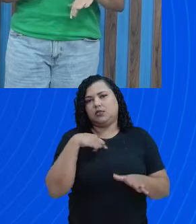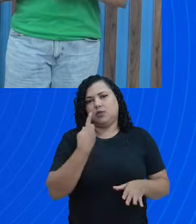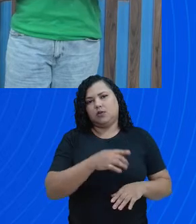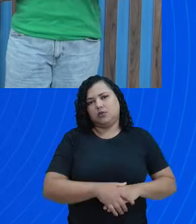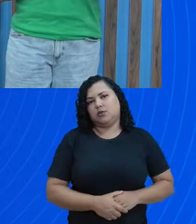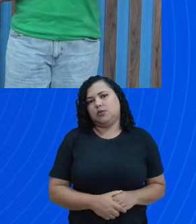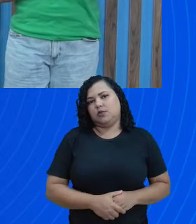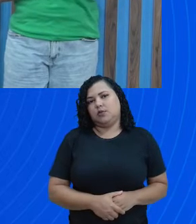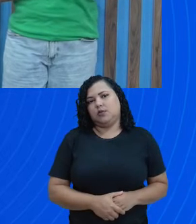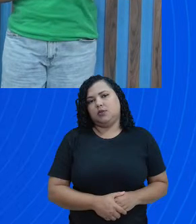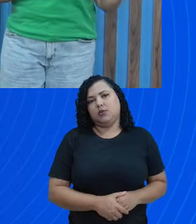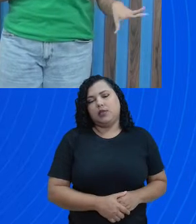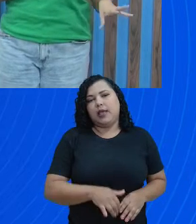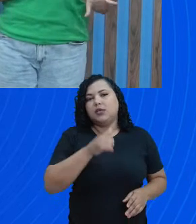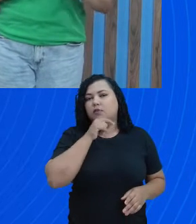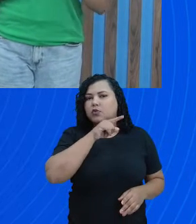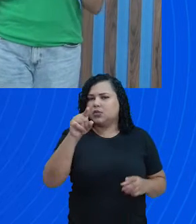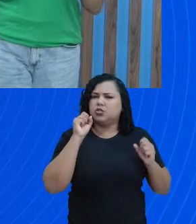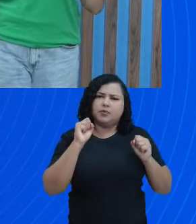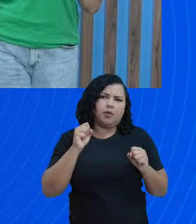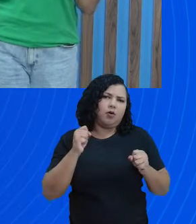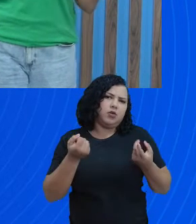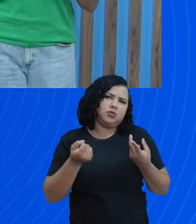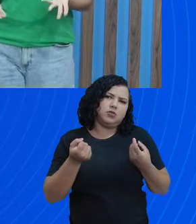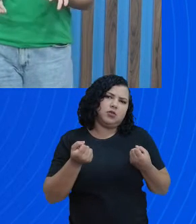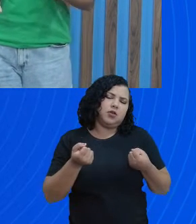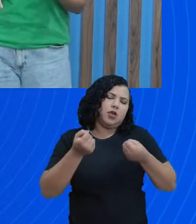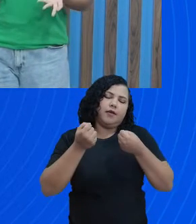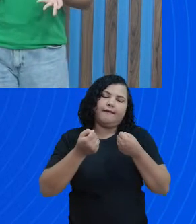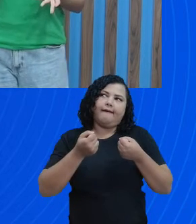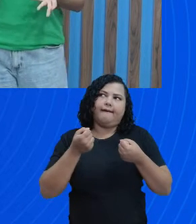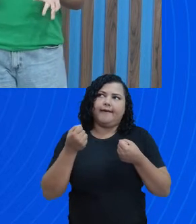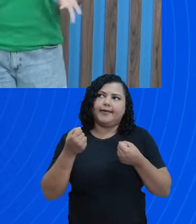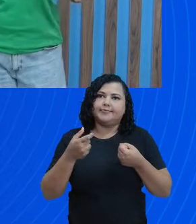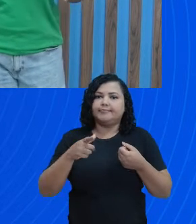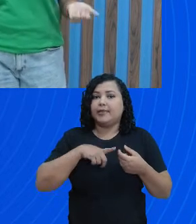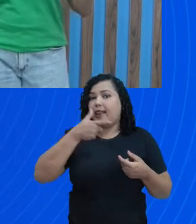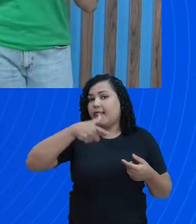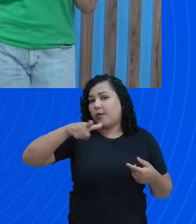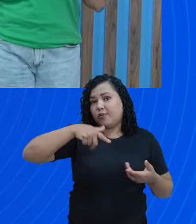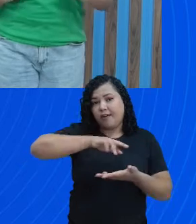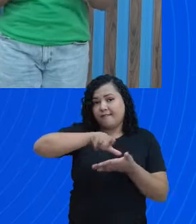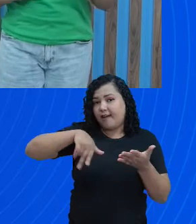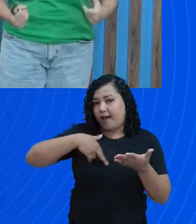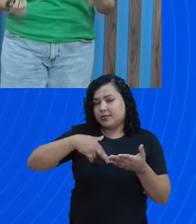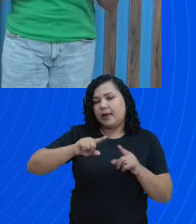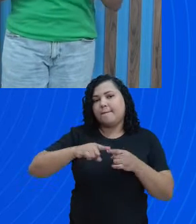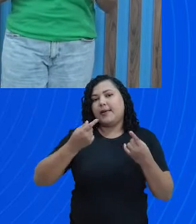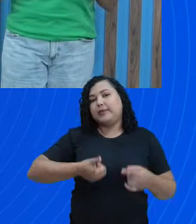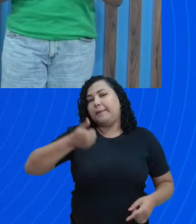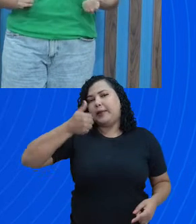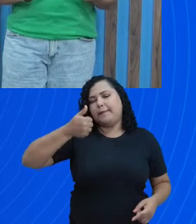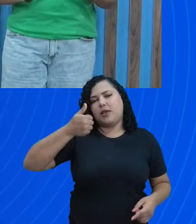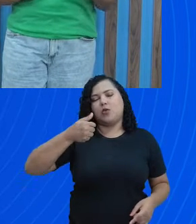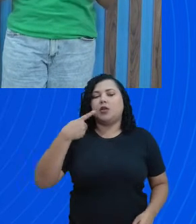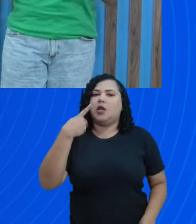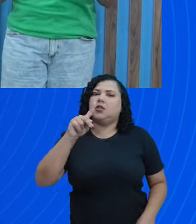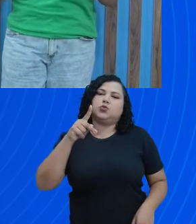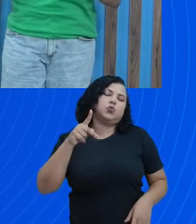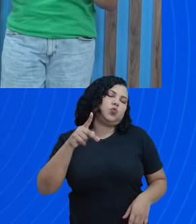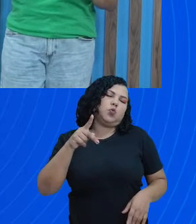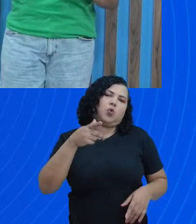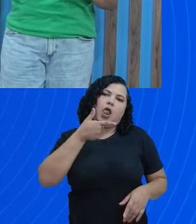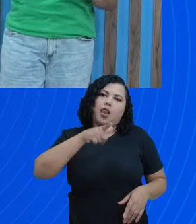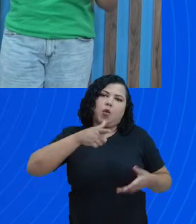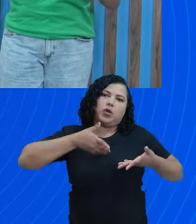importa, vocês podem falar diversas línguas, vocês podem ser poliglotas, mas o seu primeiro raciocínio vai ser sempre na sua língua materna, em geral,